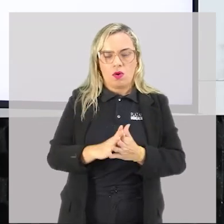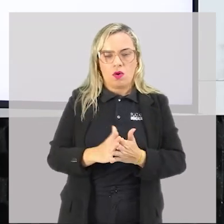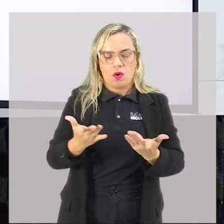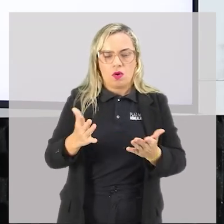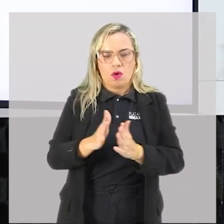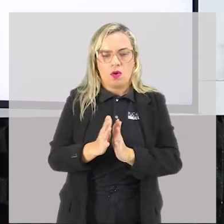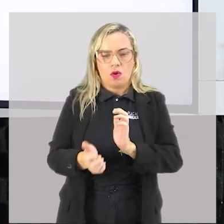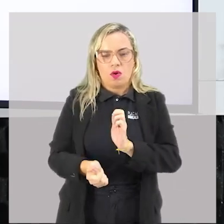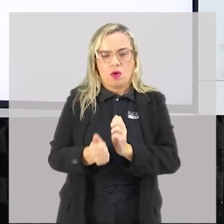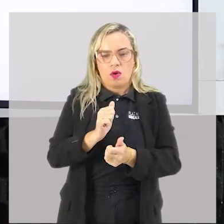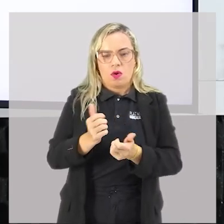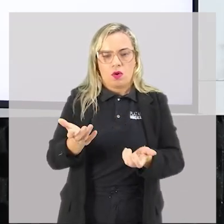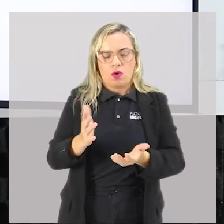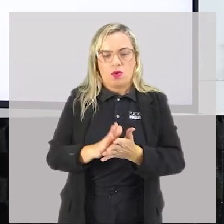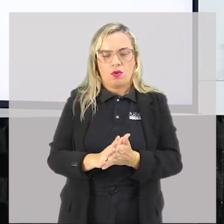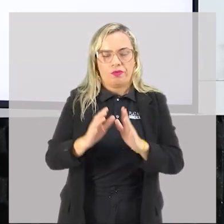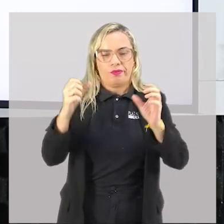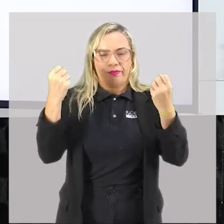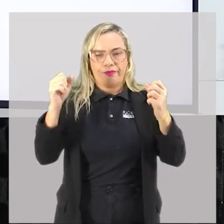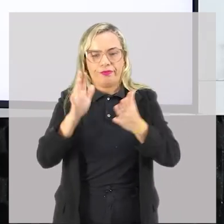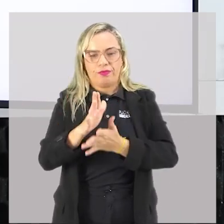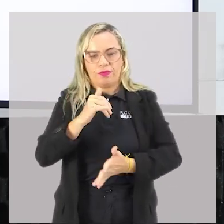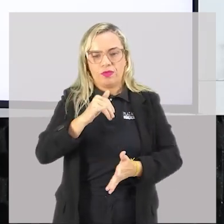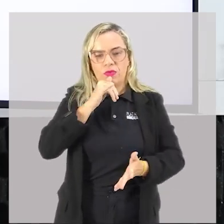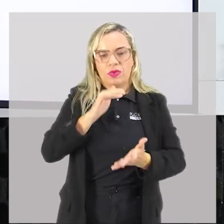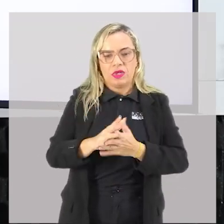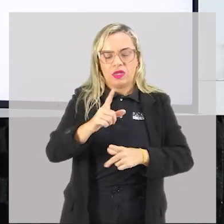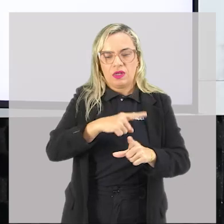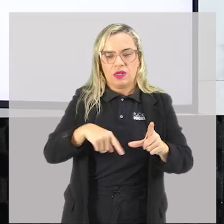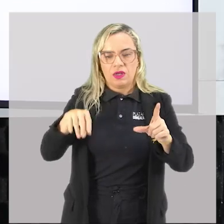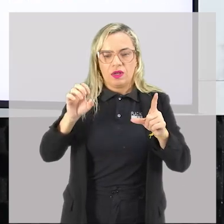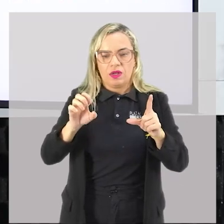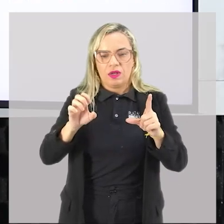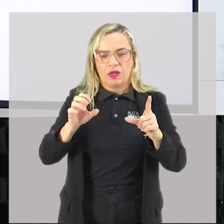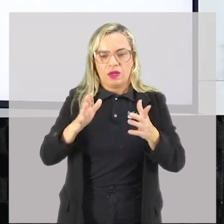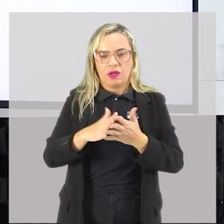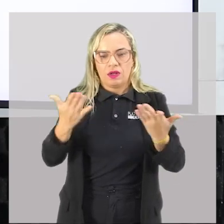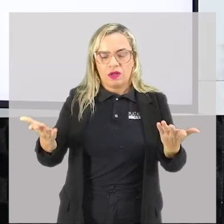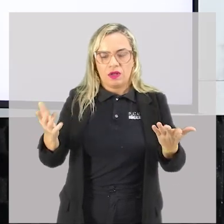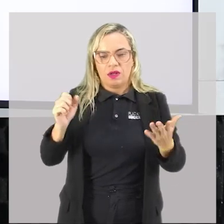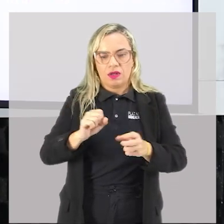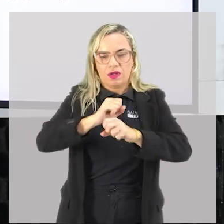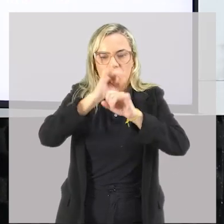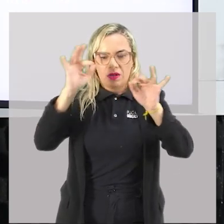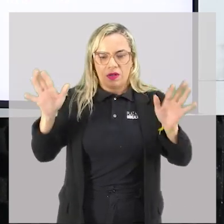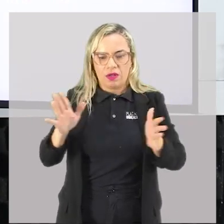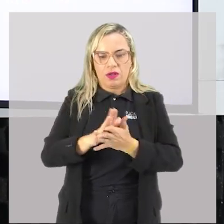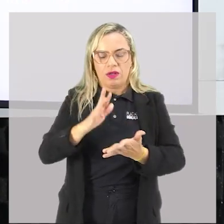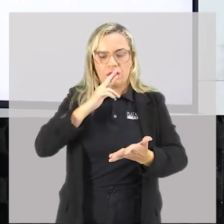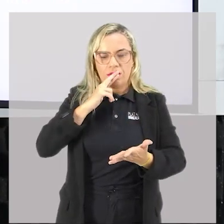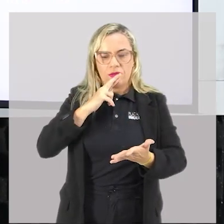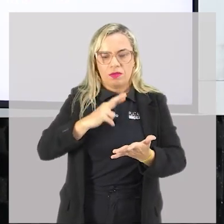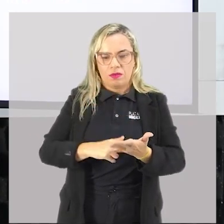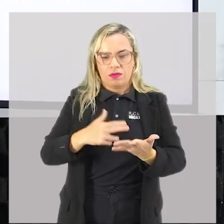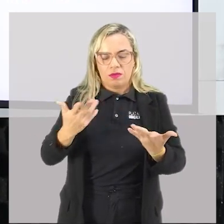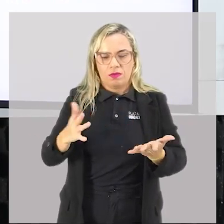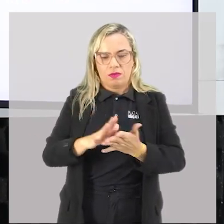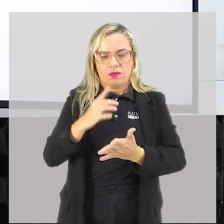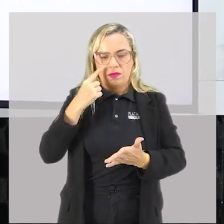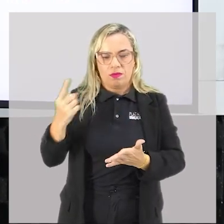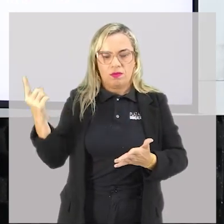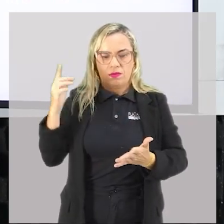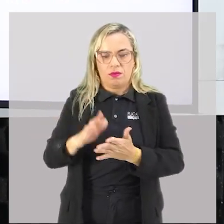academia, por exemplo, ou short sleeve, né, camiseta de manga curta. Então a resposta correta,